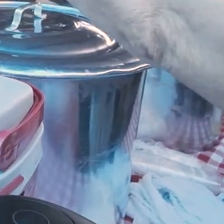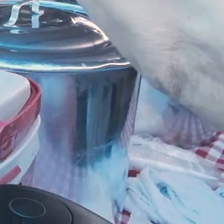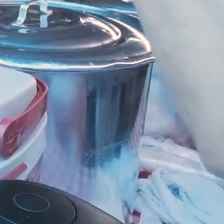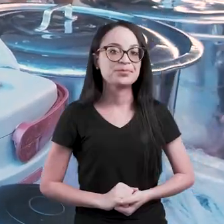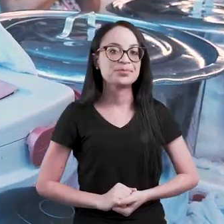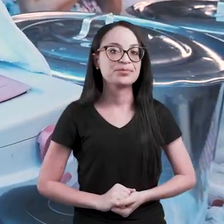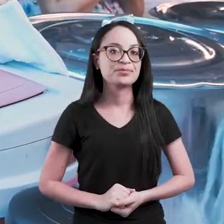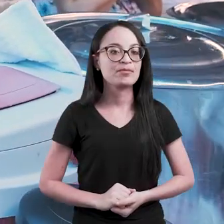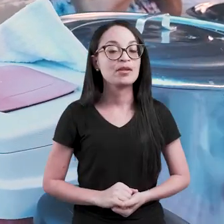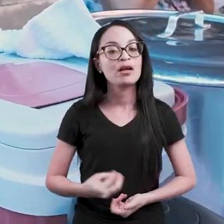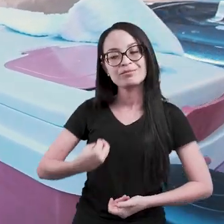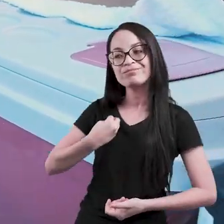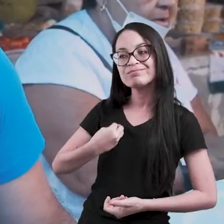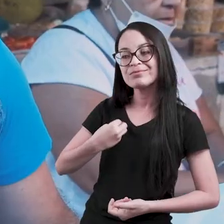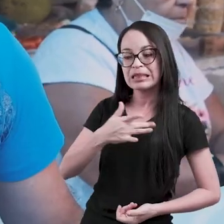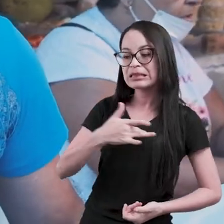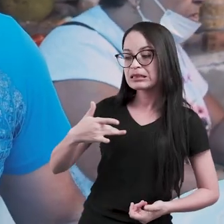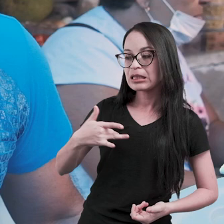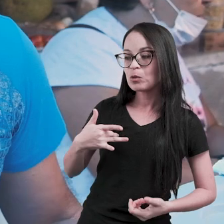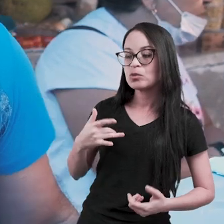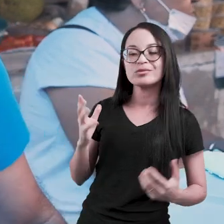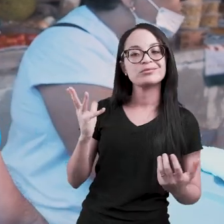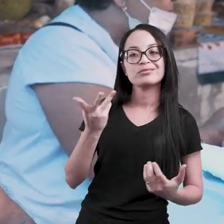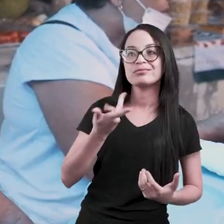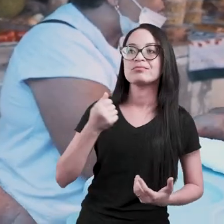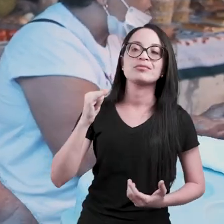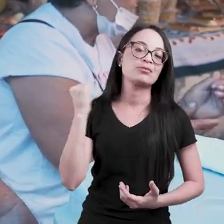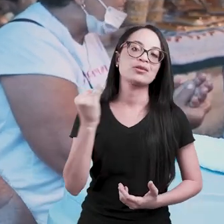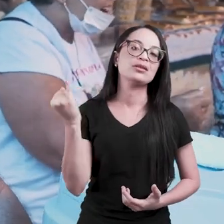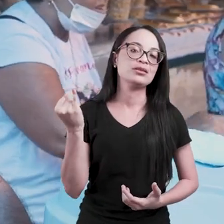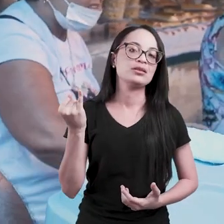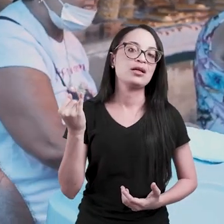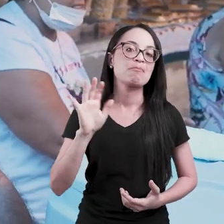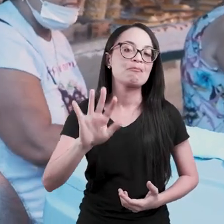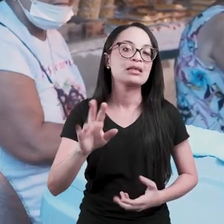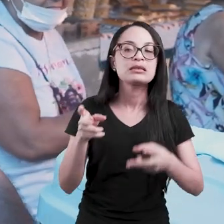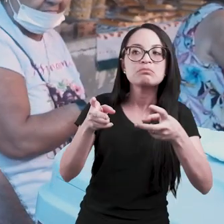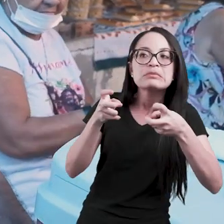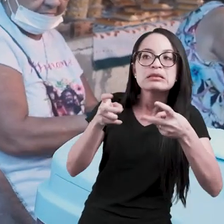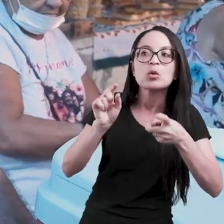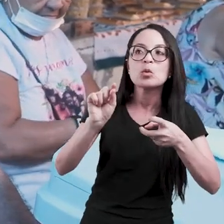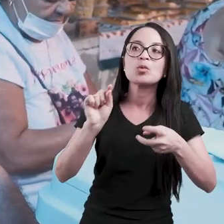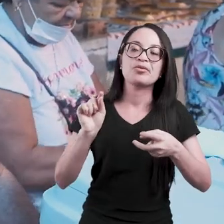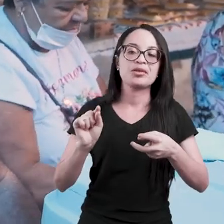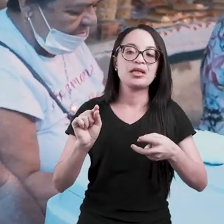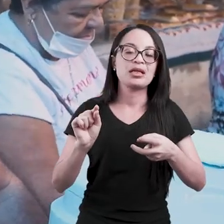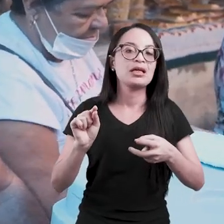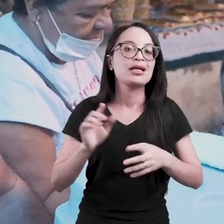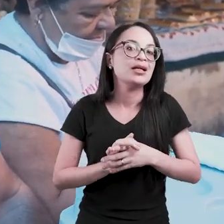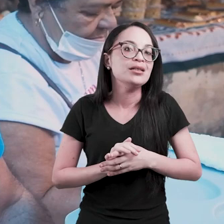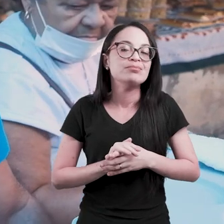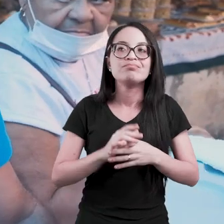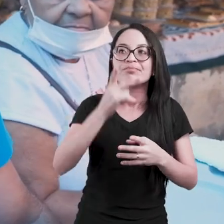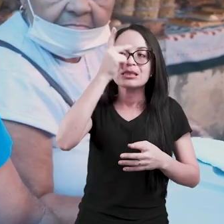Obrigado. Obrigado. Qualidade de vida é tudo, né? Então, o que a gente vê muito é exatamente o que